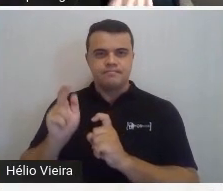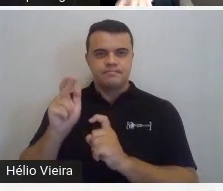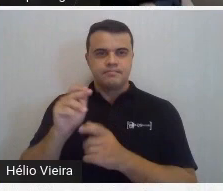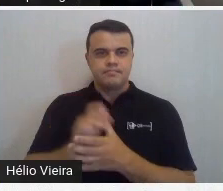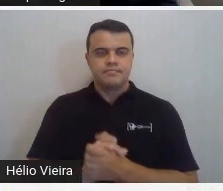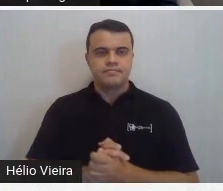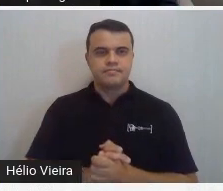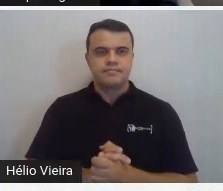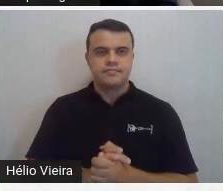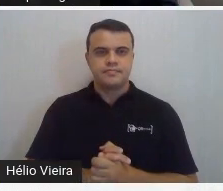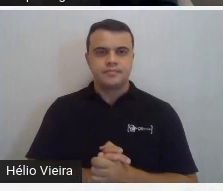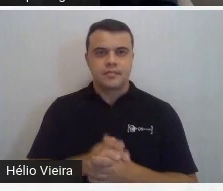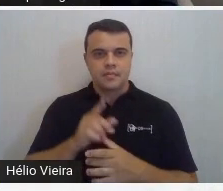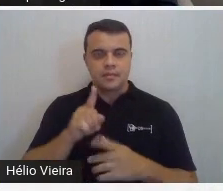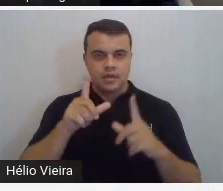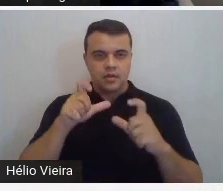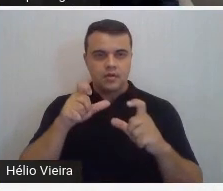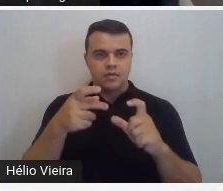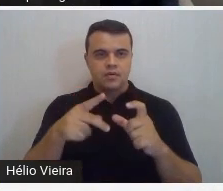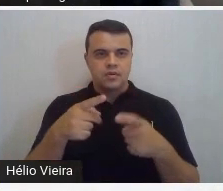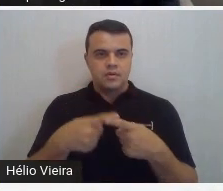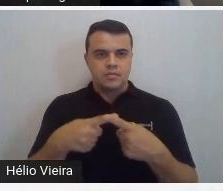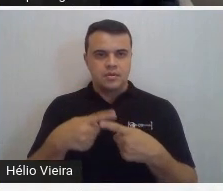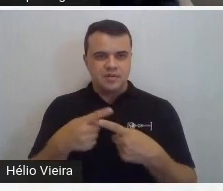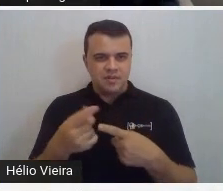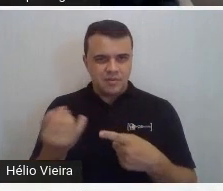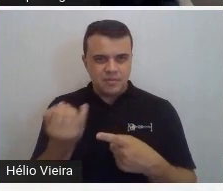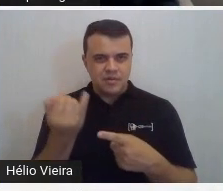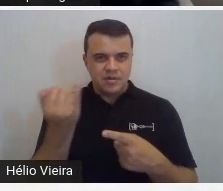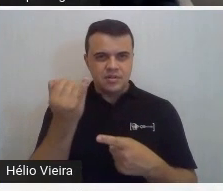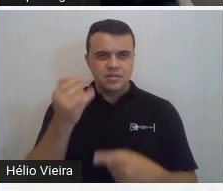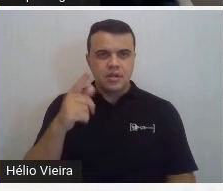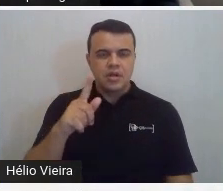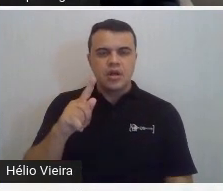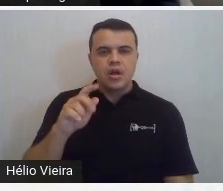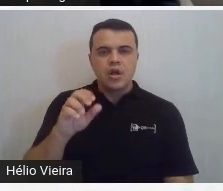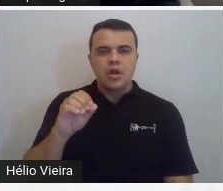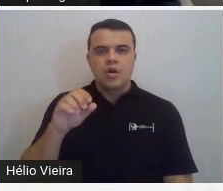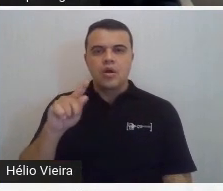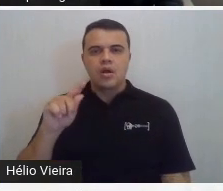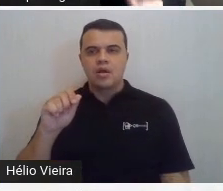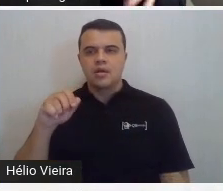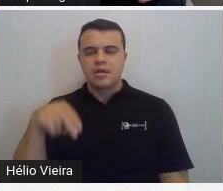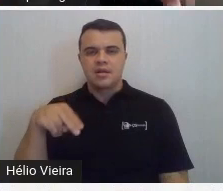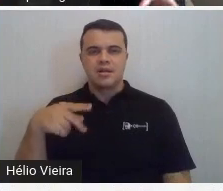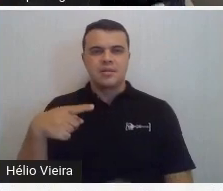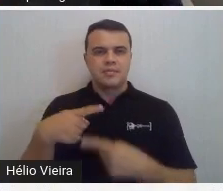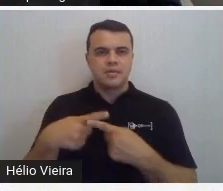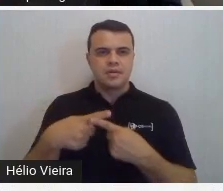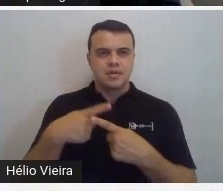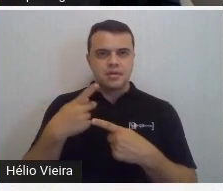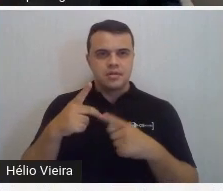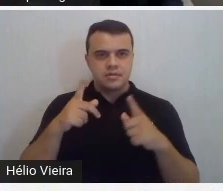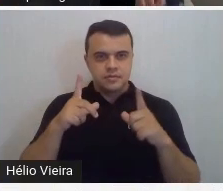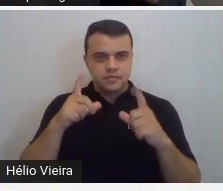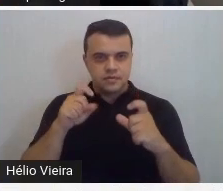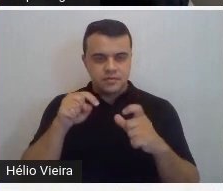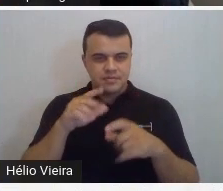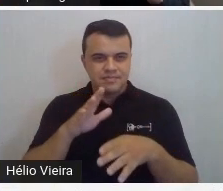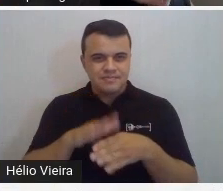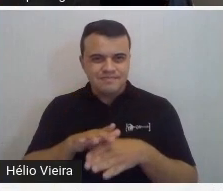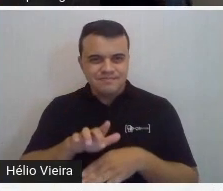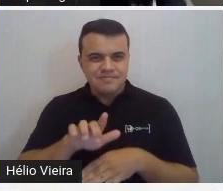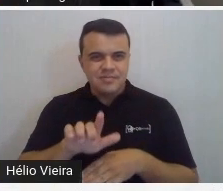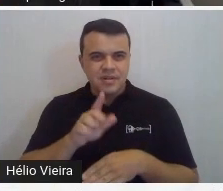E esta imagem tem aqui uma influência muito forte de Gauguin, né? A gente pode ver como ele constrói essa figura, mais uma